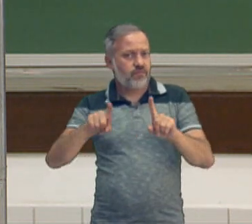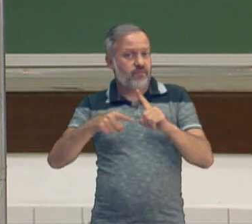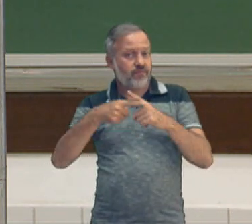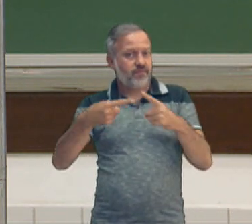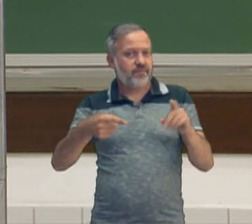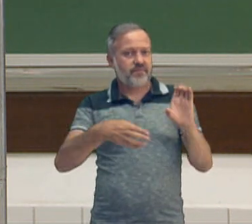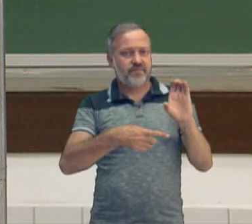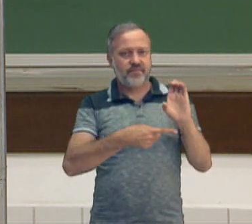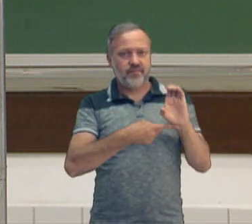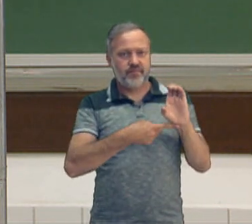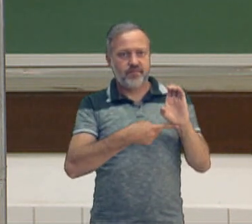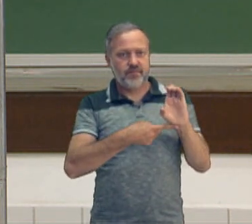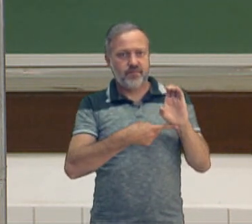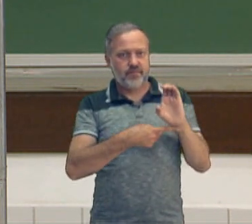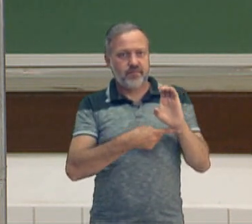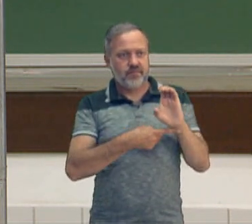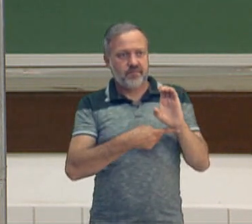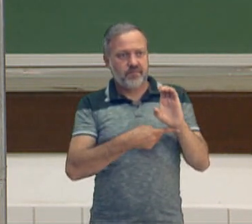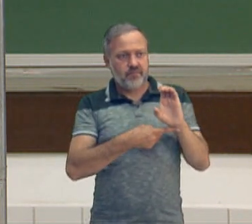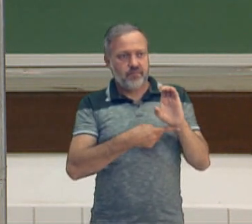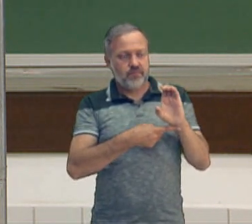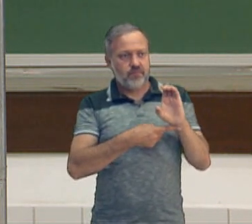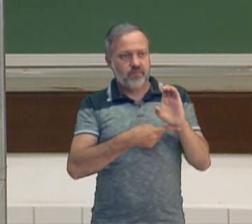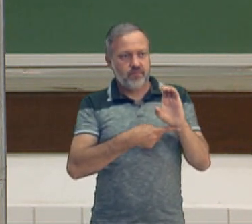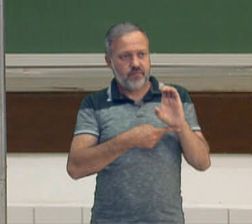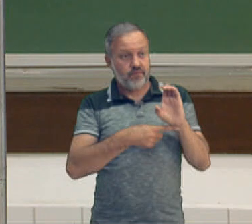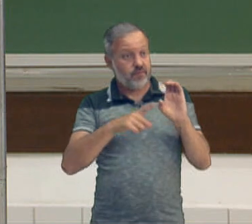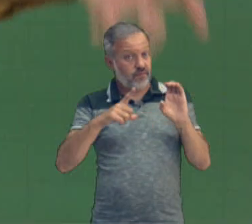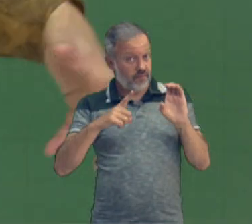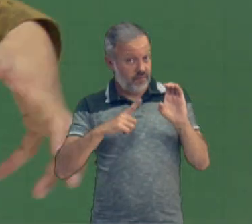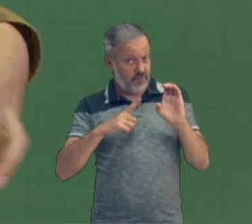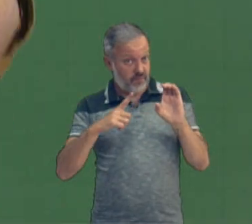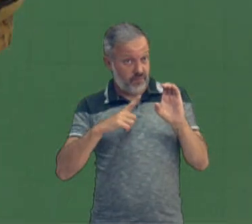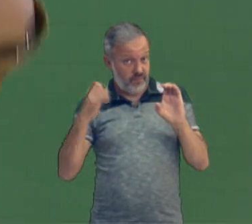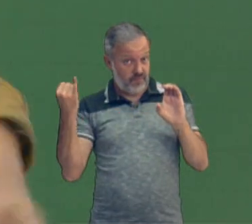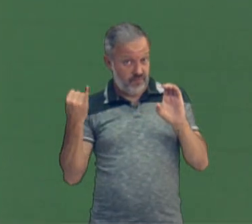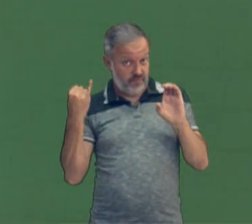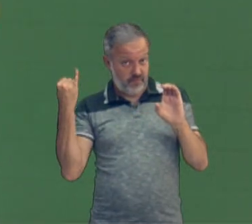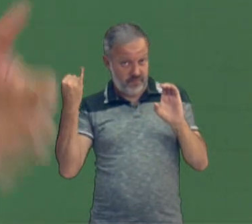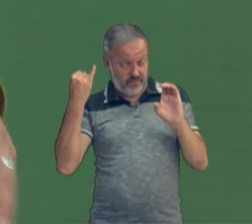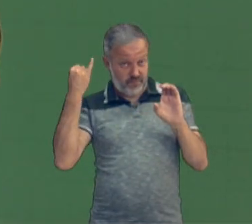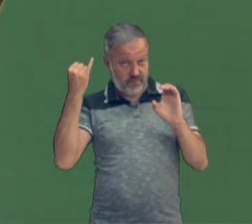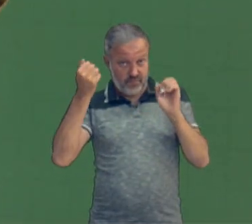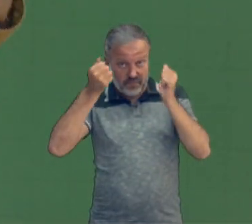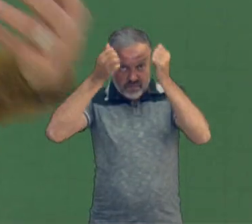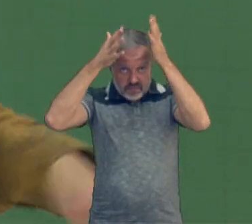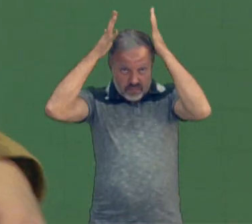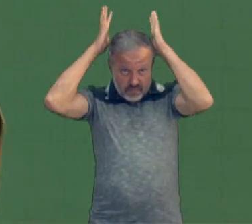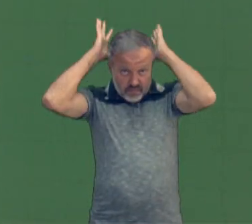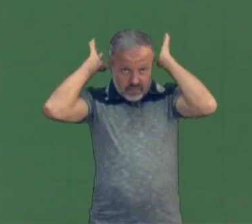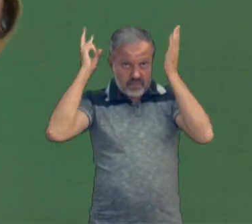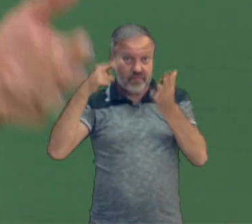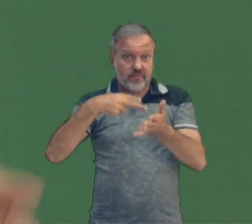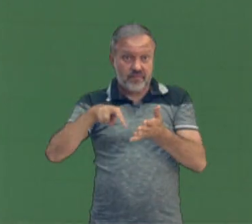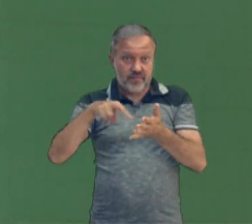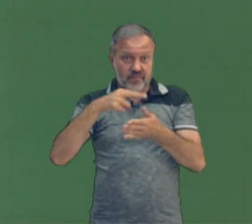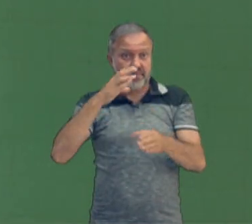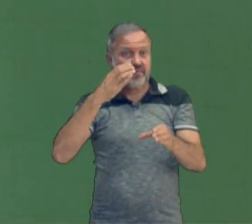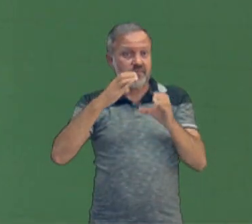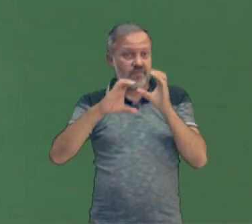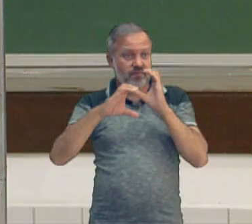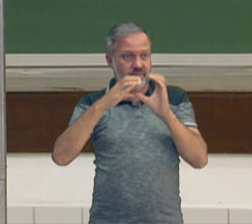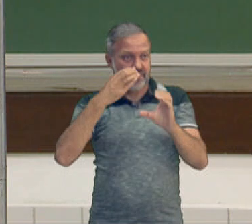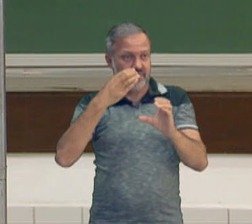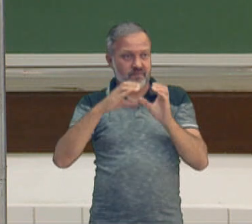C. Indígena, a arte possui uma função de destaque com cocares, dança, canto, pinturas